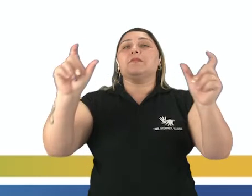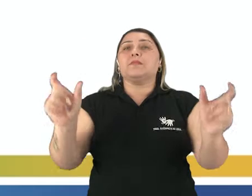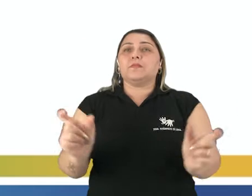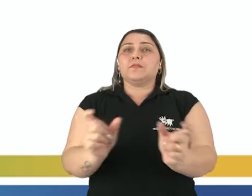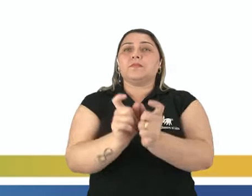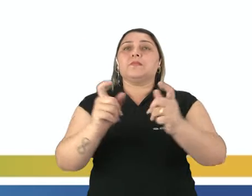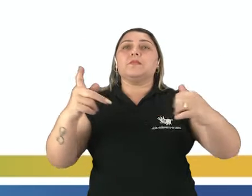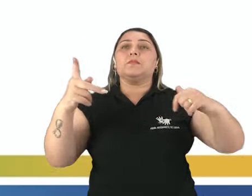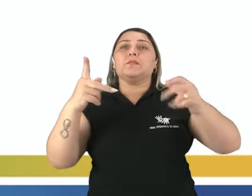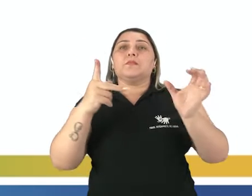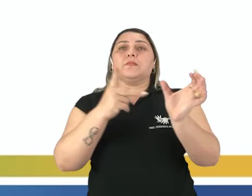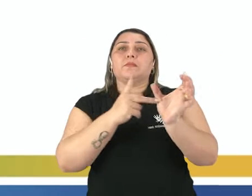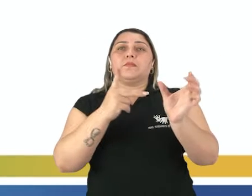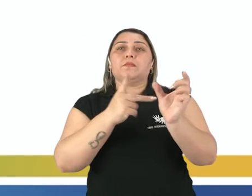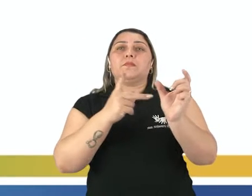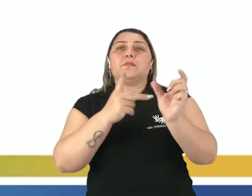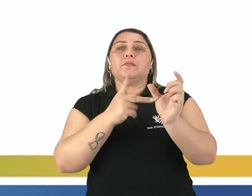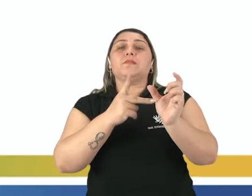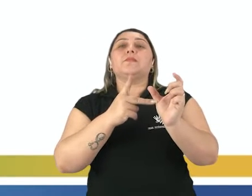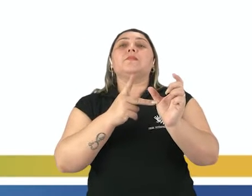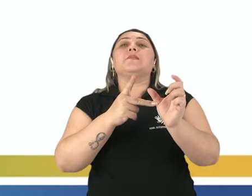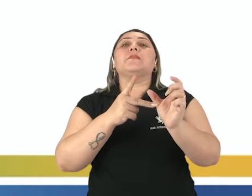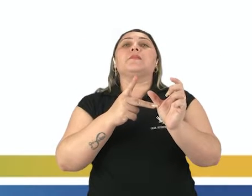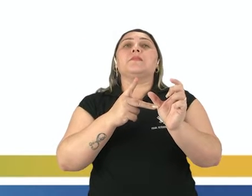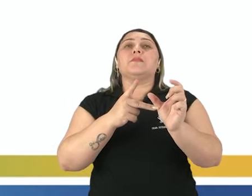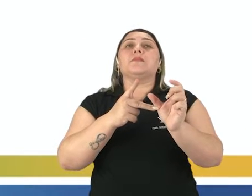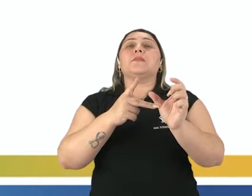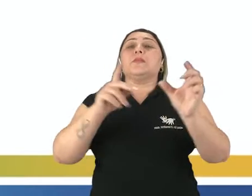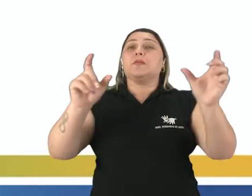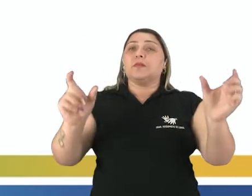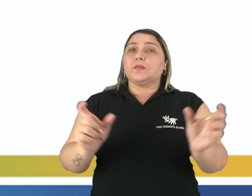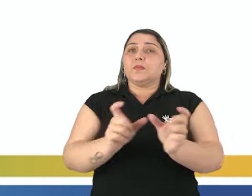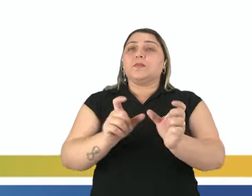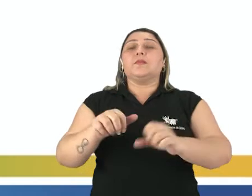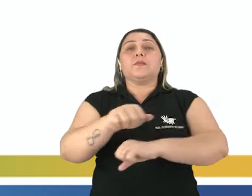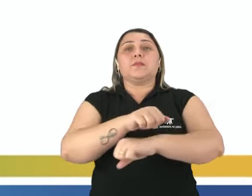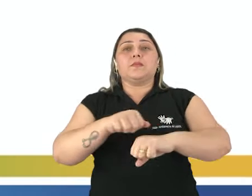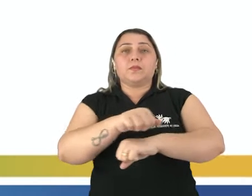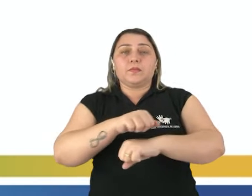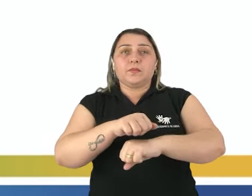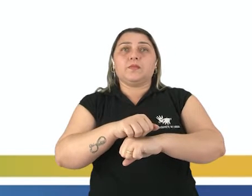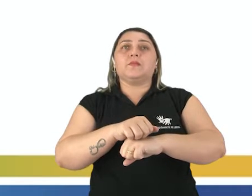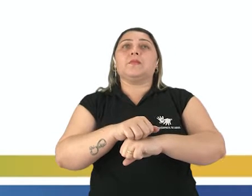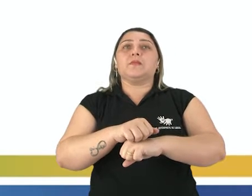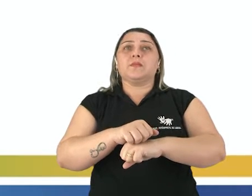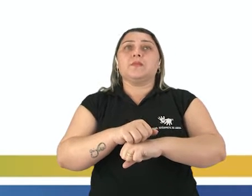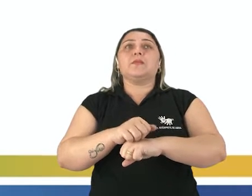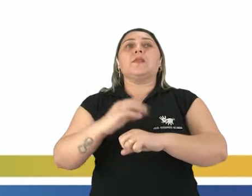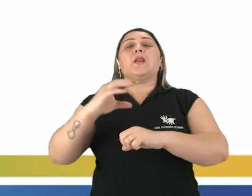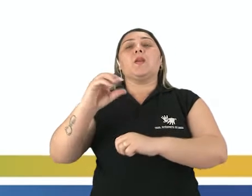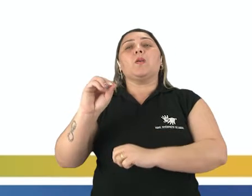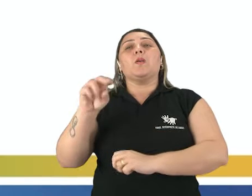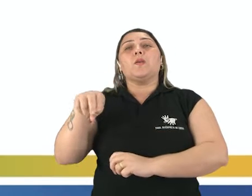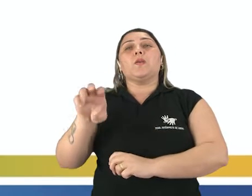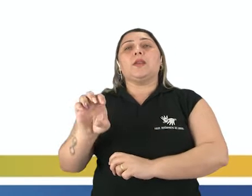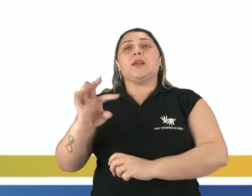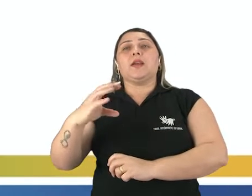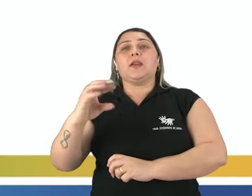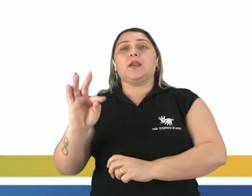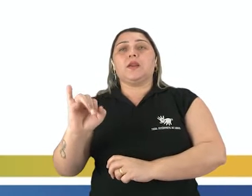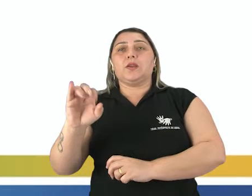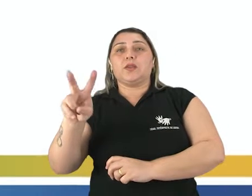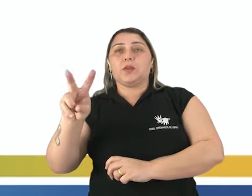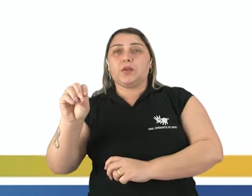conjunções, preposições, advérbios e locuções adverbiais. Assim nós chamamos de conectivos. É a junção